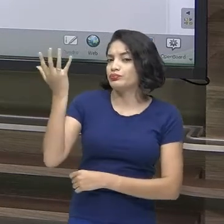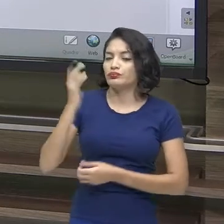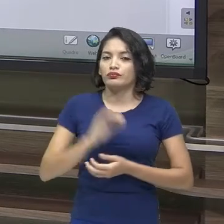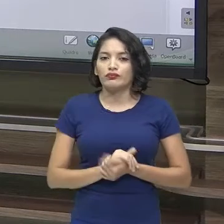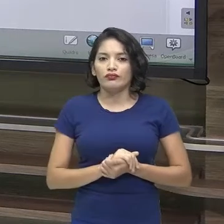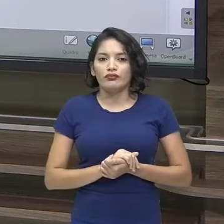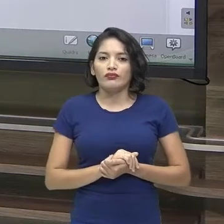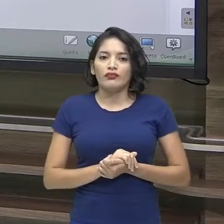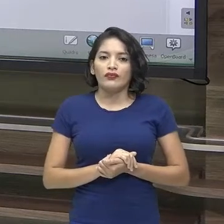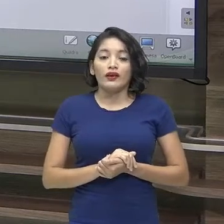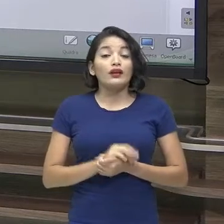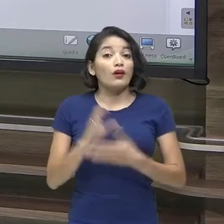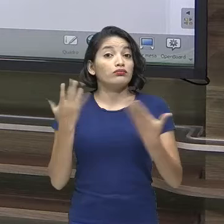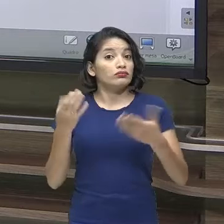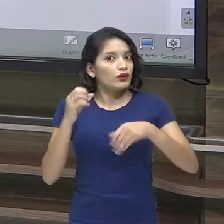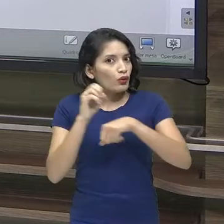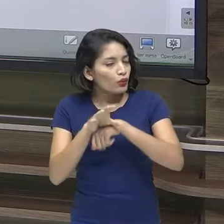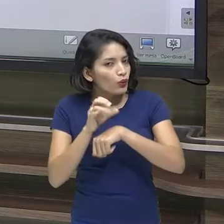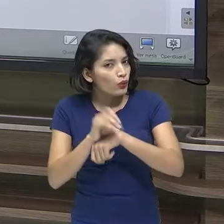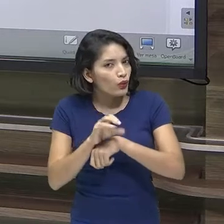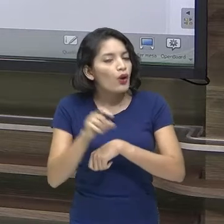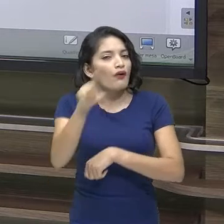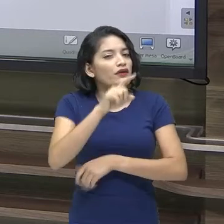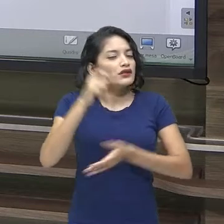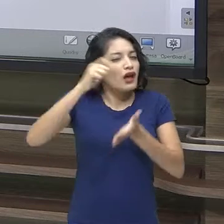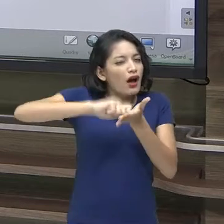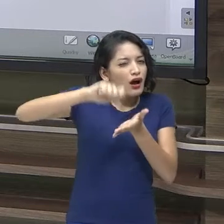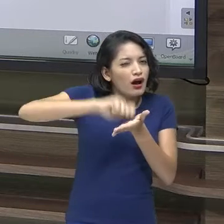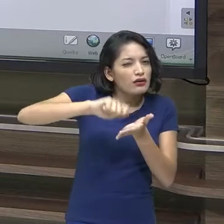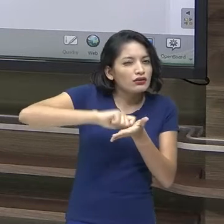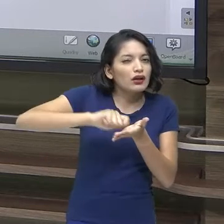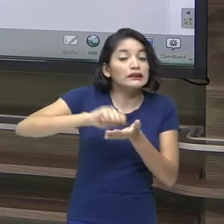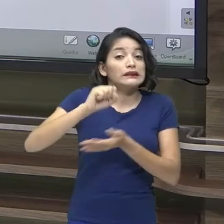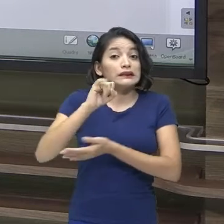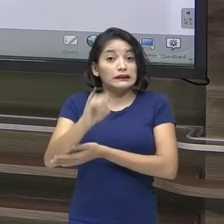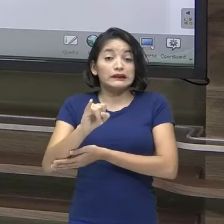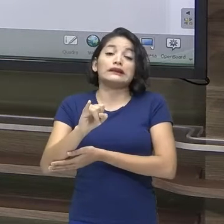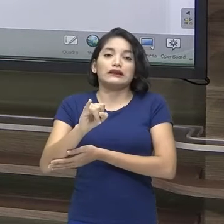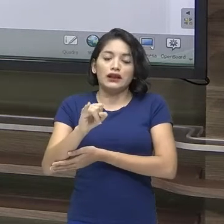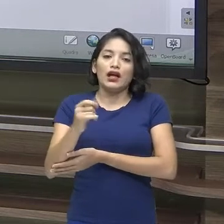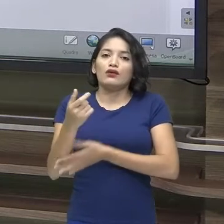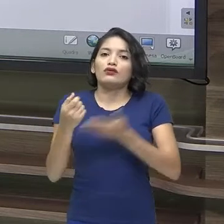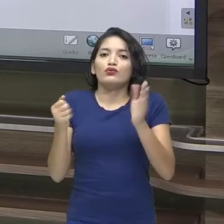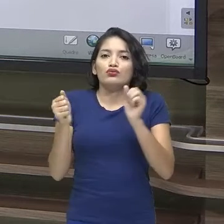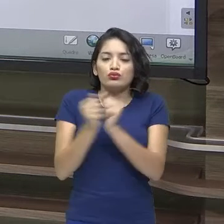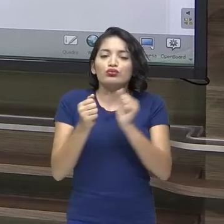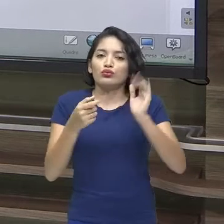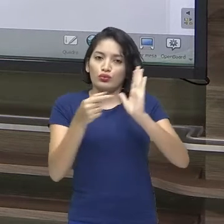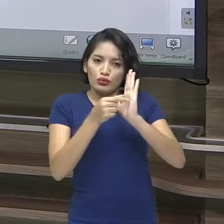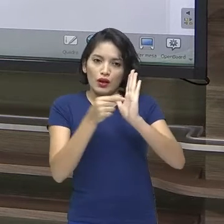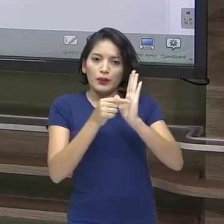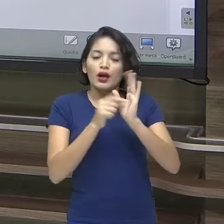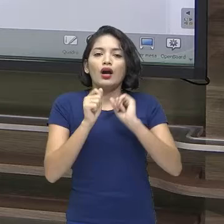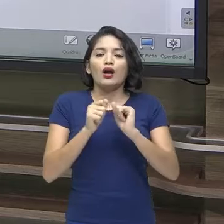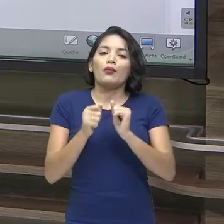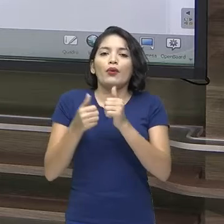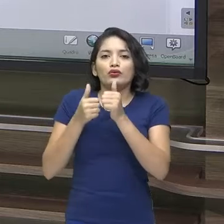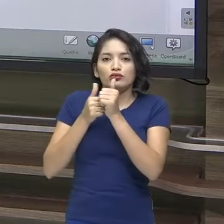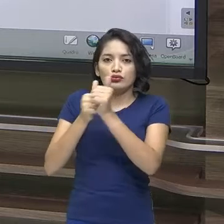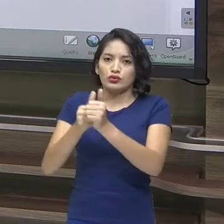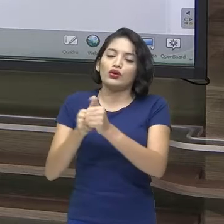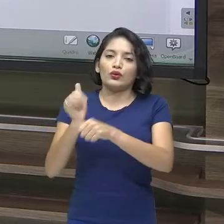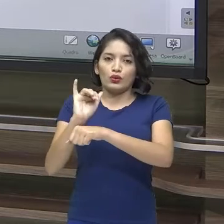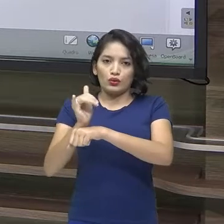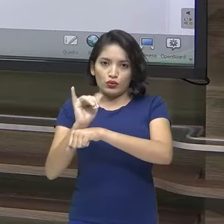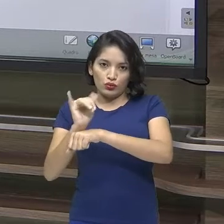9º ano, uma dica que eu dou a vocês, tomem nota, tá? Quem não estiver conosco no aplicativo, pode seguir no YouTube, pode